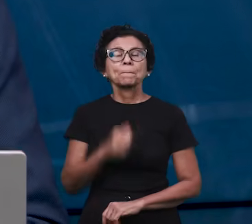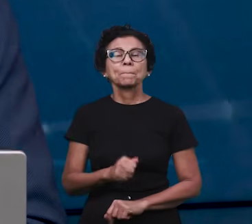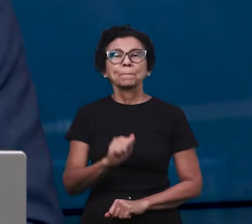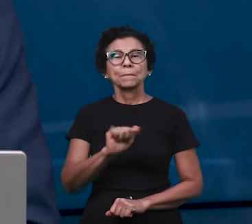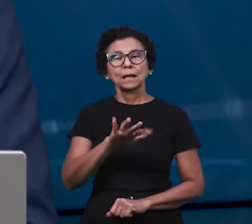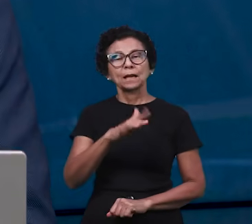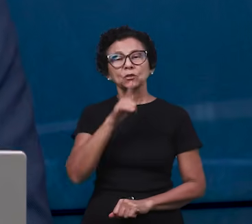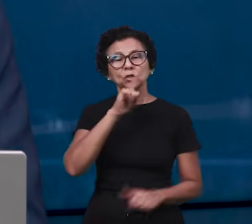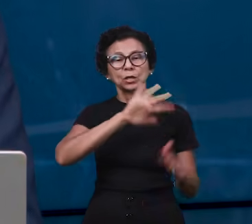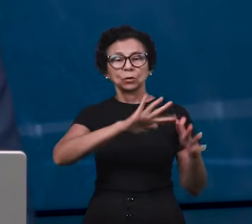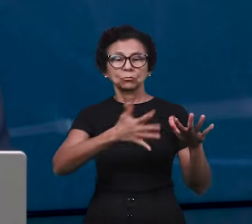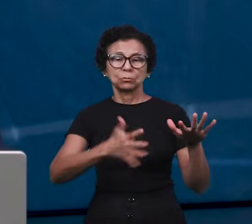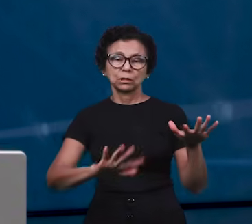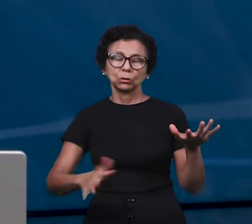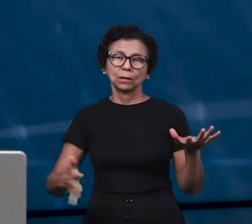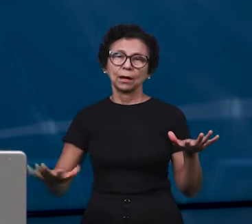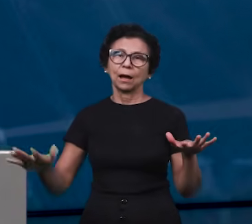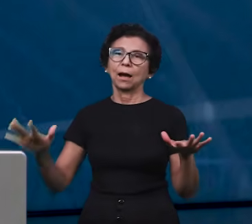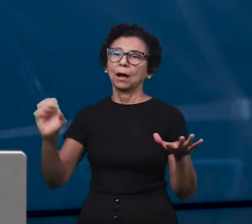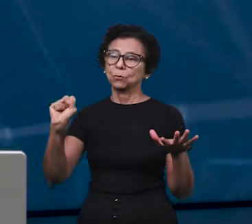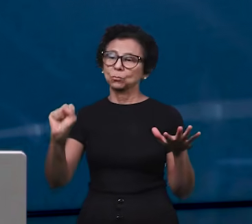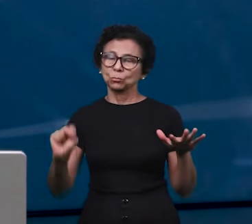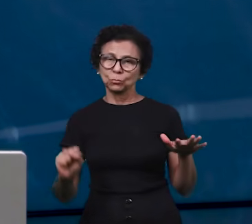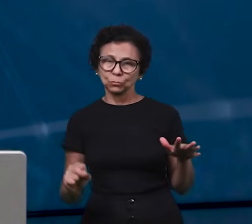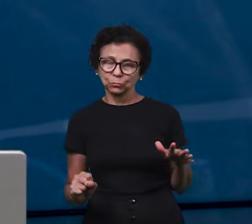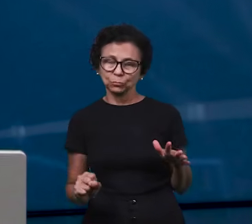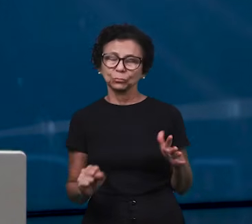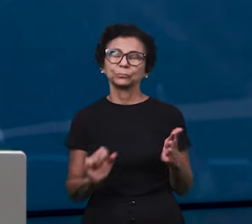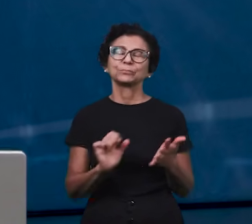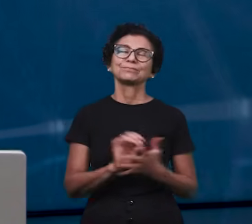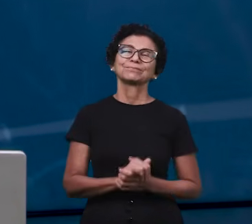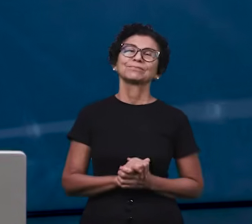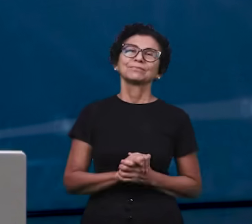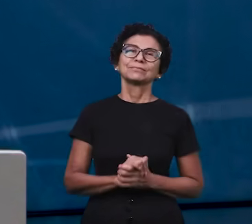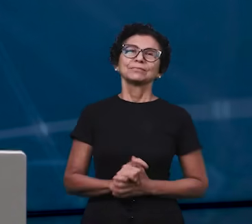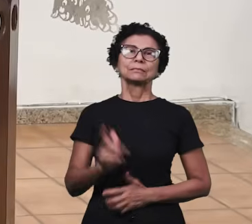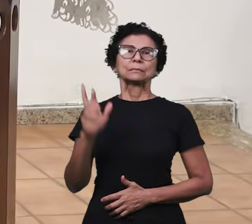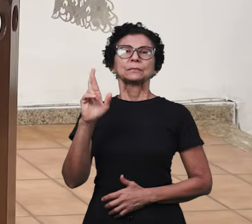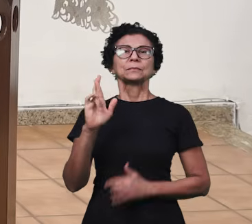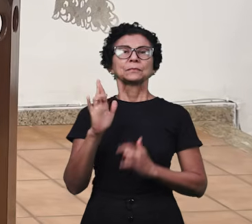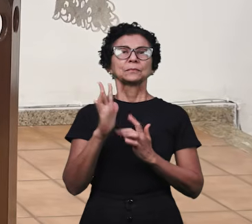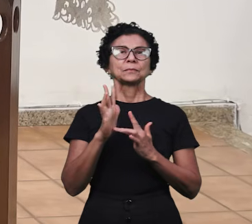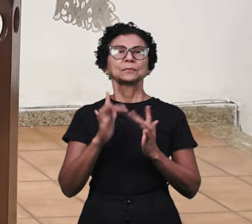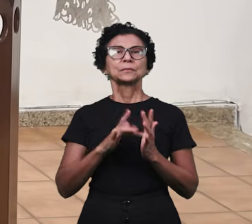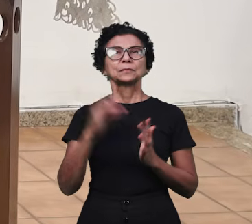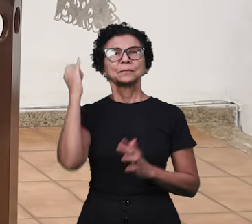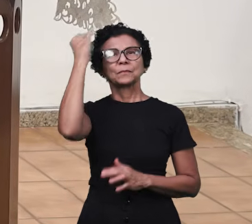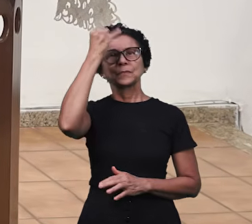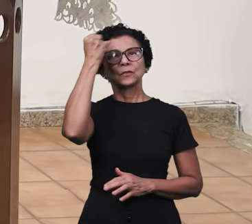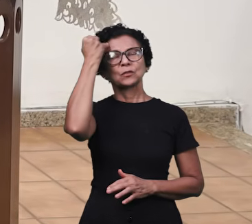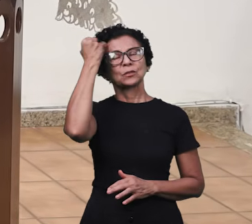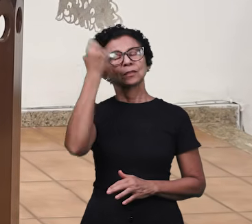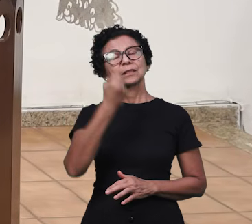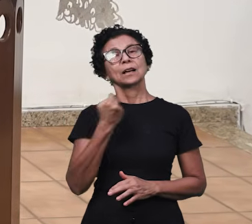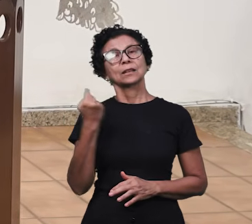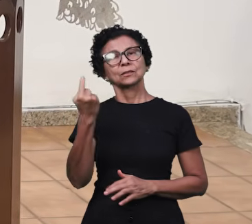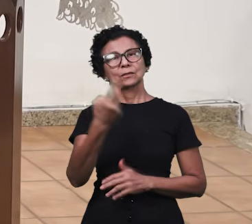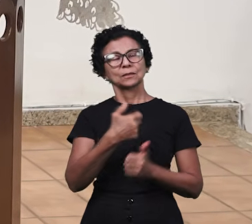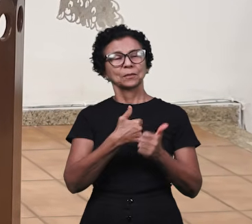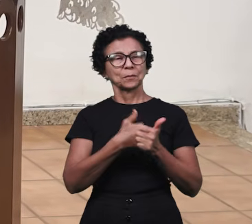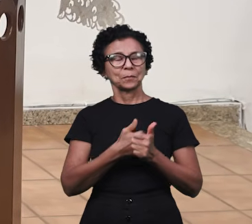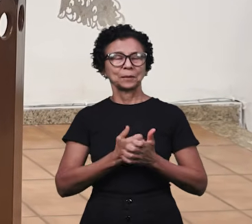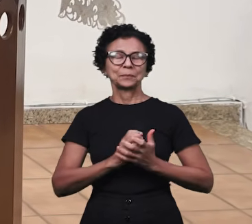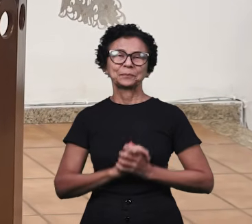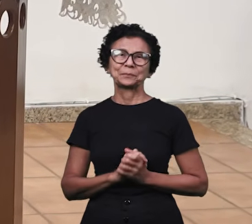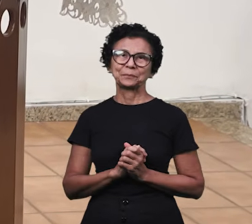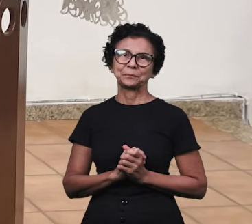agora vamos para o litoral Sul. Vamos diretamente com a Isadora Kelly. A paz do Senhor Jesus, Jorge, e a paz do Senhor Jesus a todos os